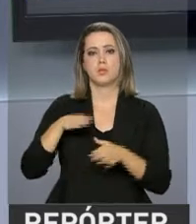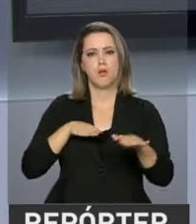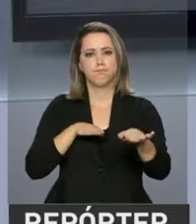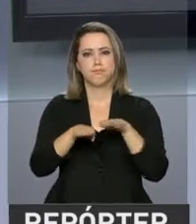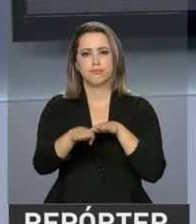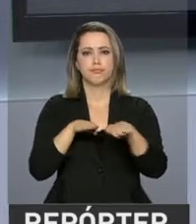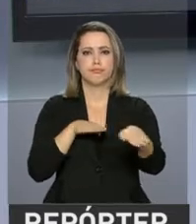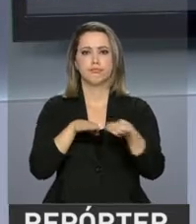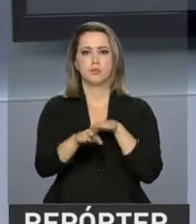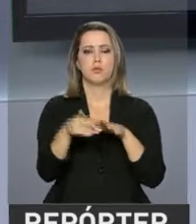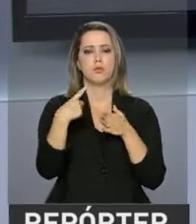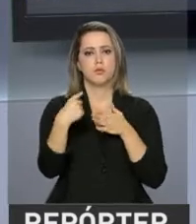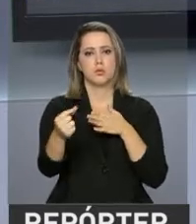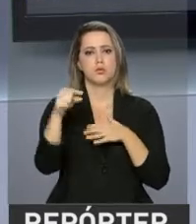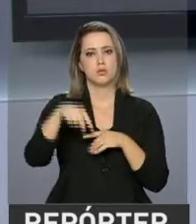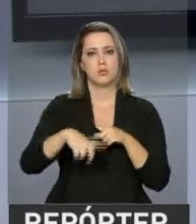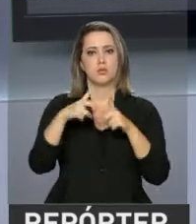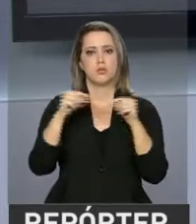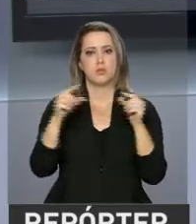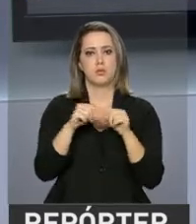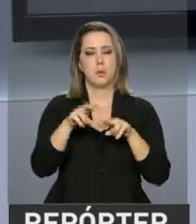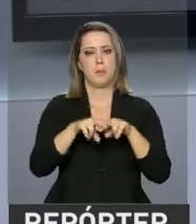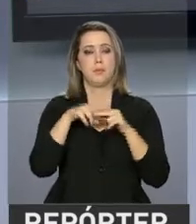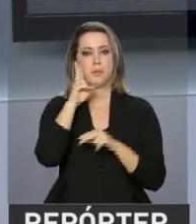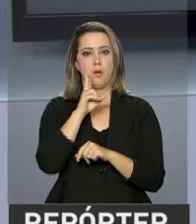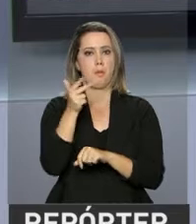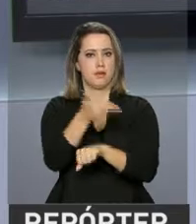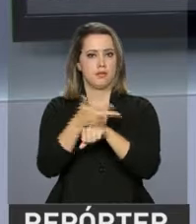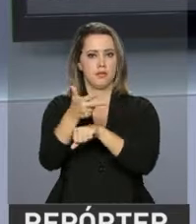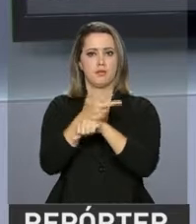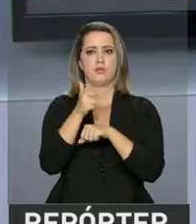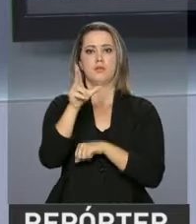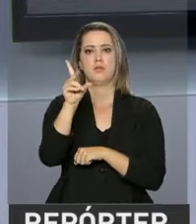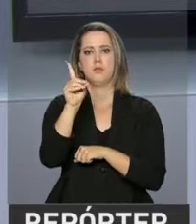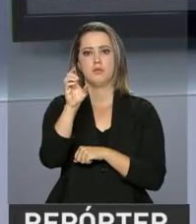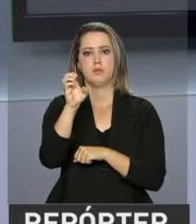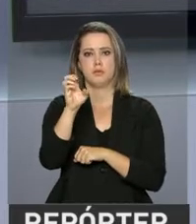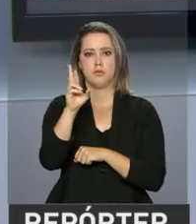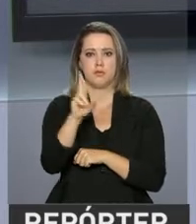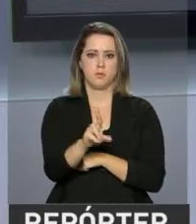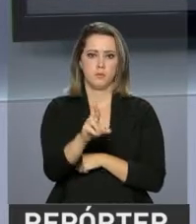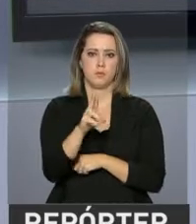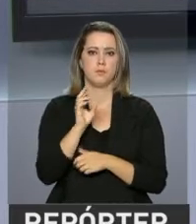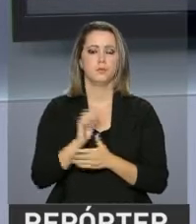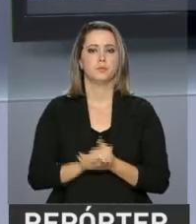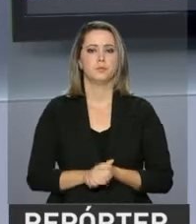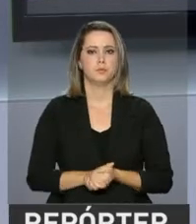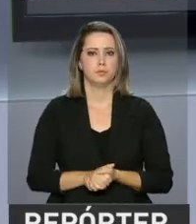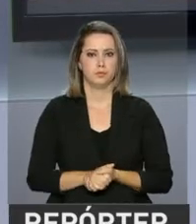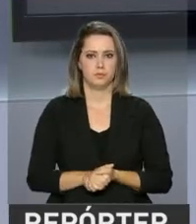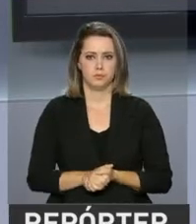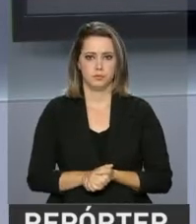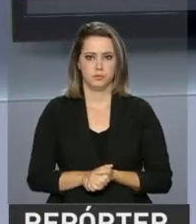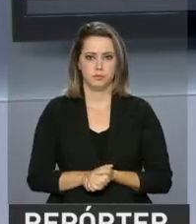na roda desde sair daqui de brasília pelas câmeras de monitoramento do dr o departamento de estradas de